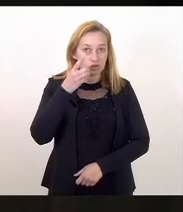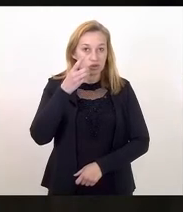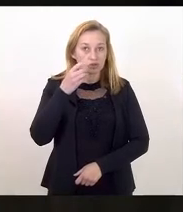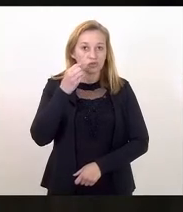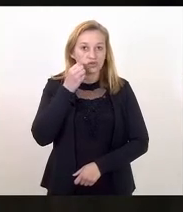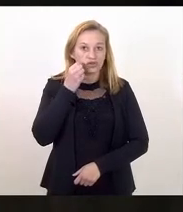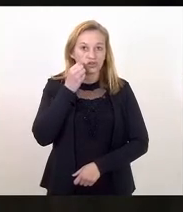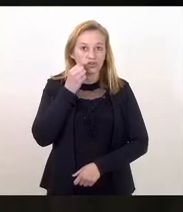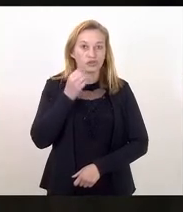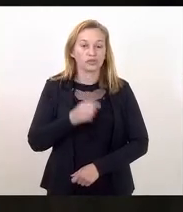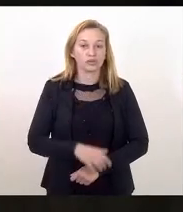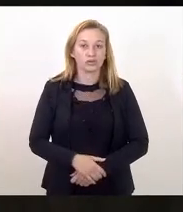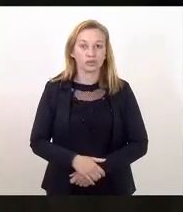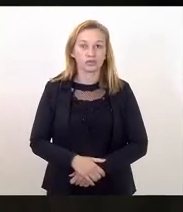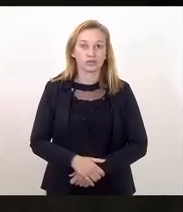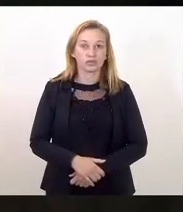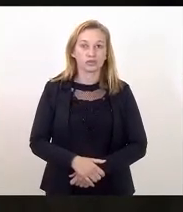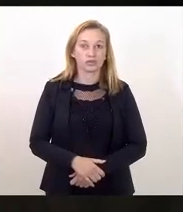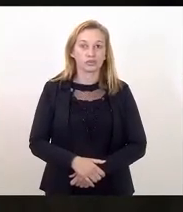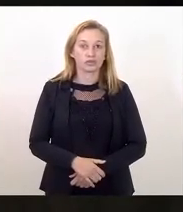Deputado Giovanni Ratinho.